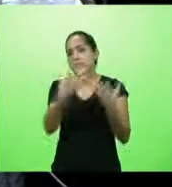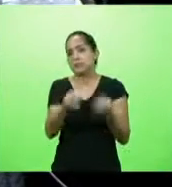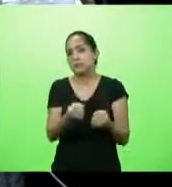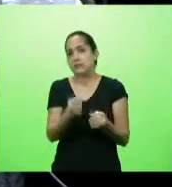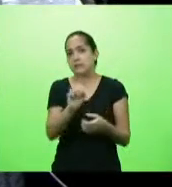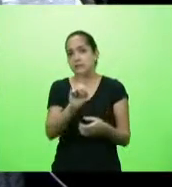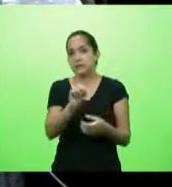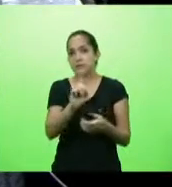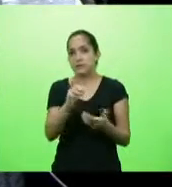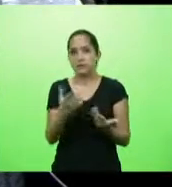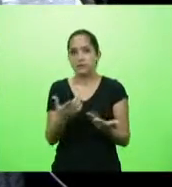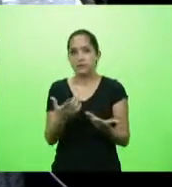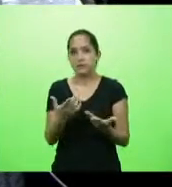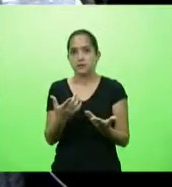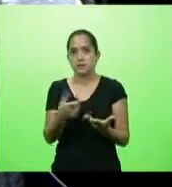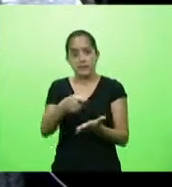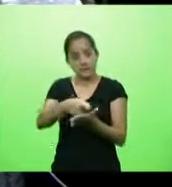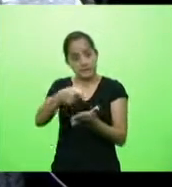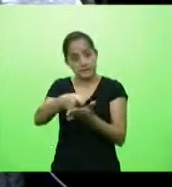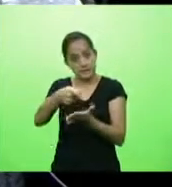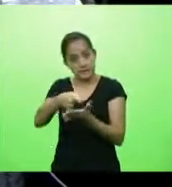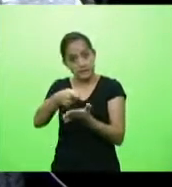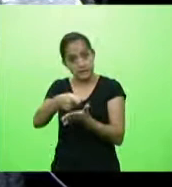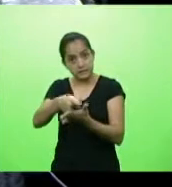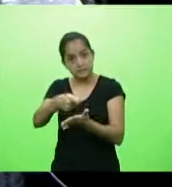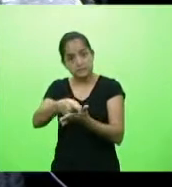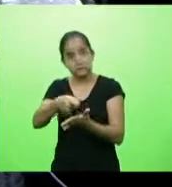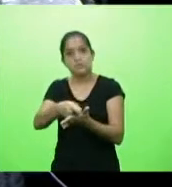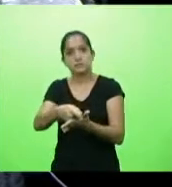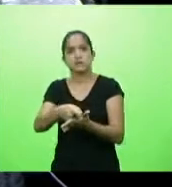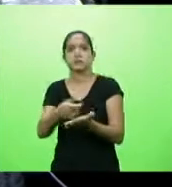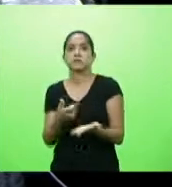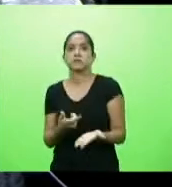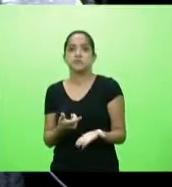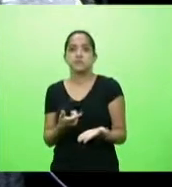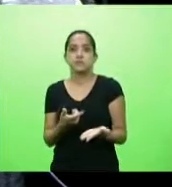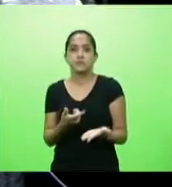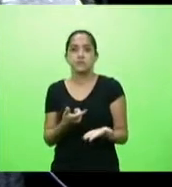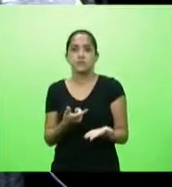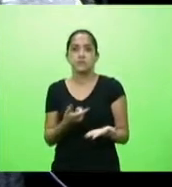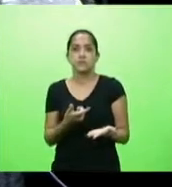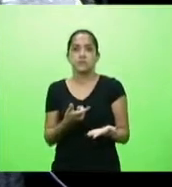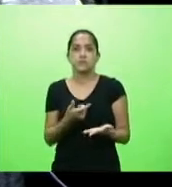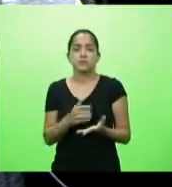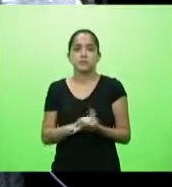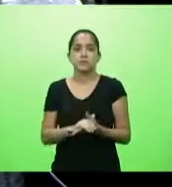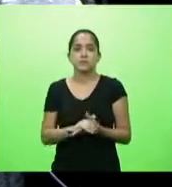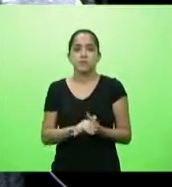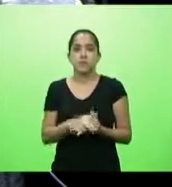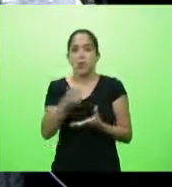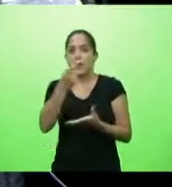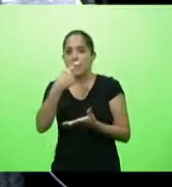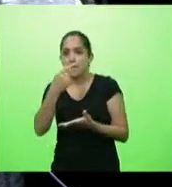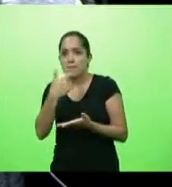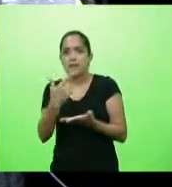em polarizar a medicação de tratamento precoce. Esses sim são negacionistas,